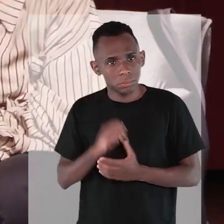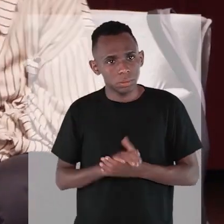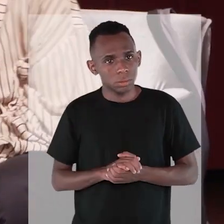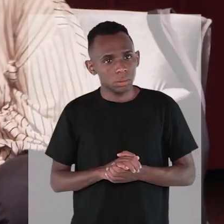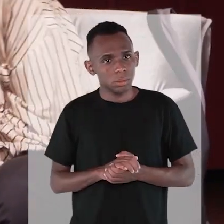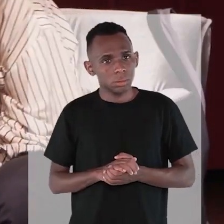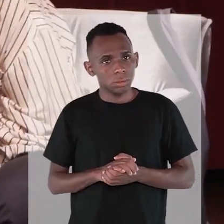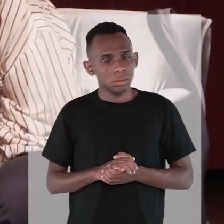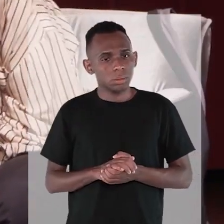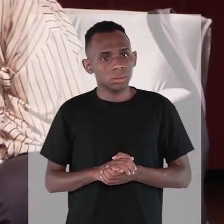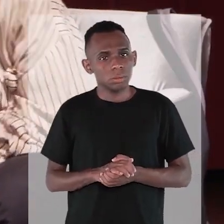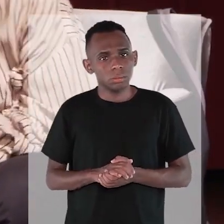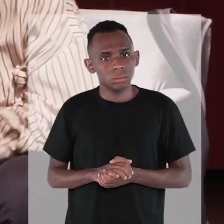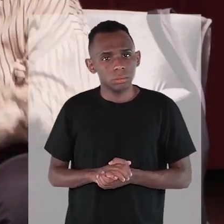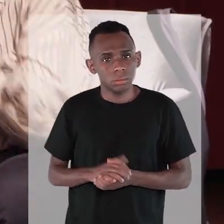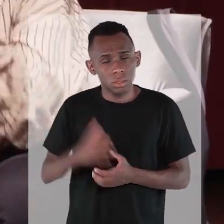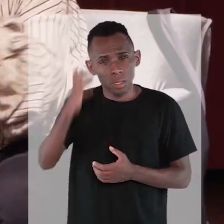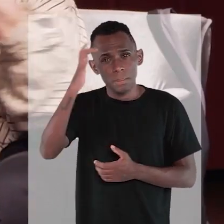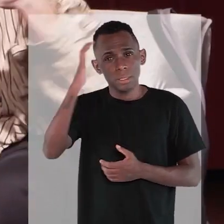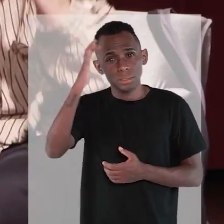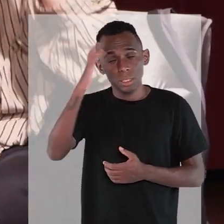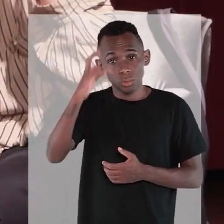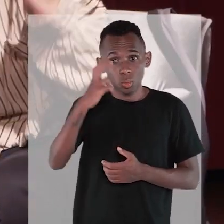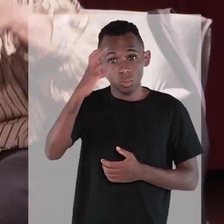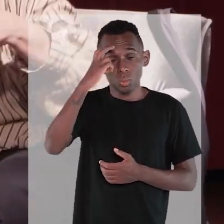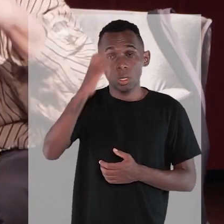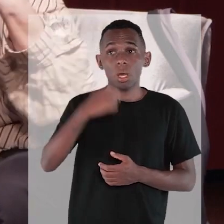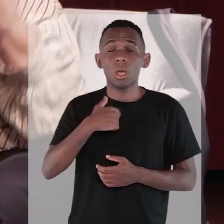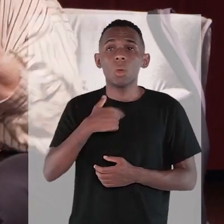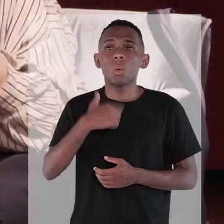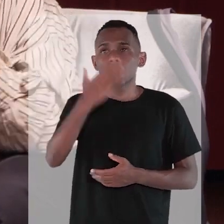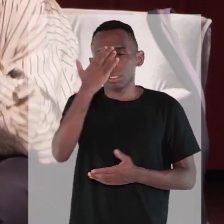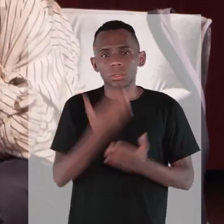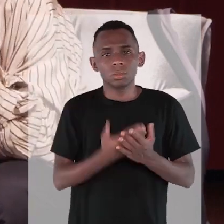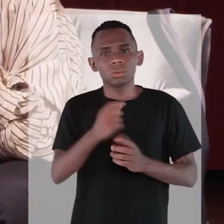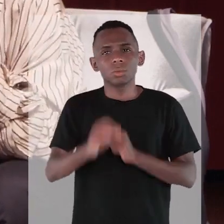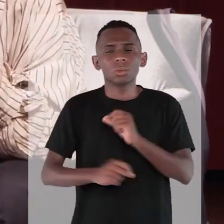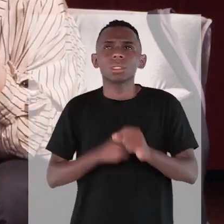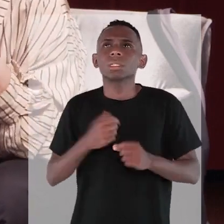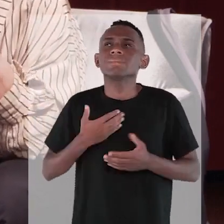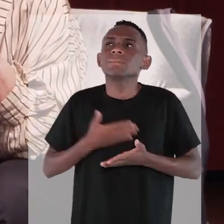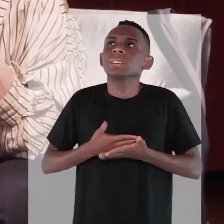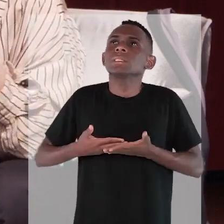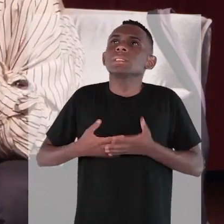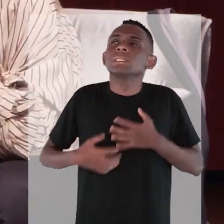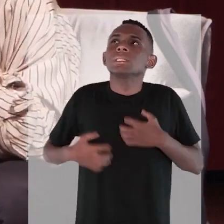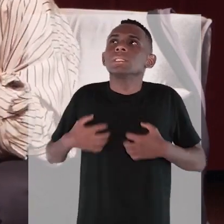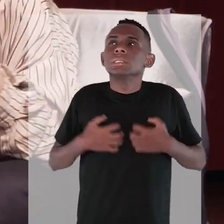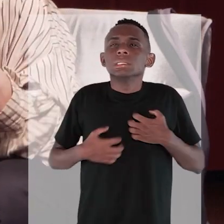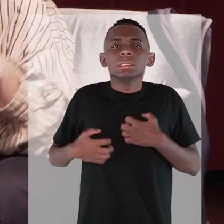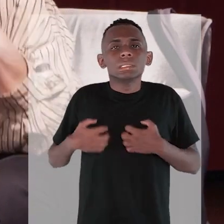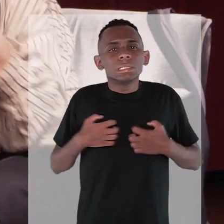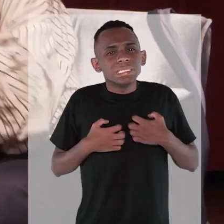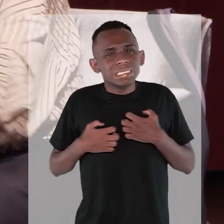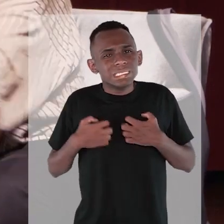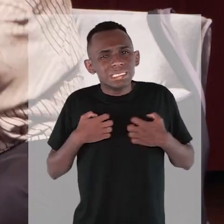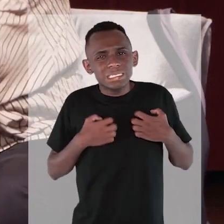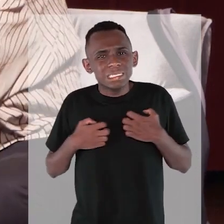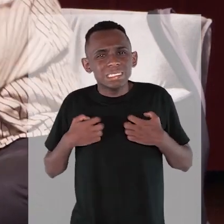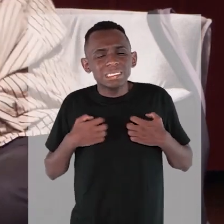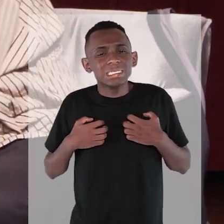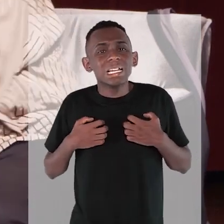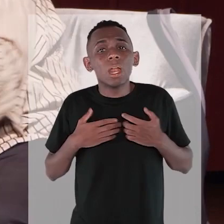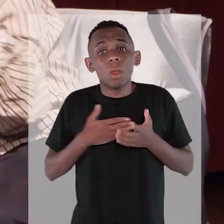Não, sobre a imaginação, eu acho que é uma questão que começou a me perturbar, a me incomodar a partir